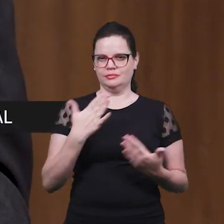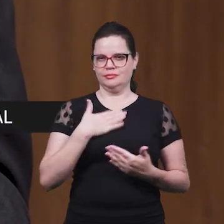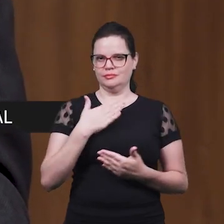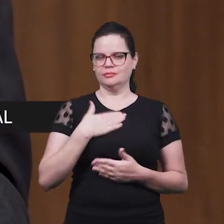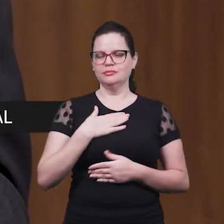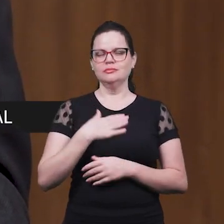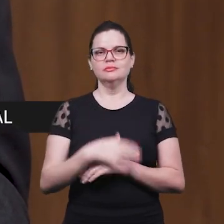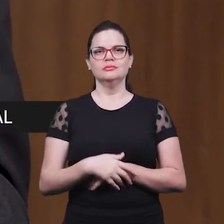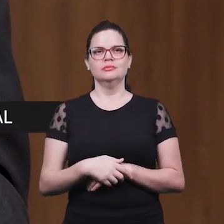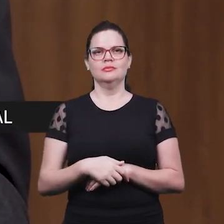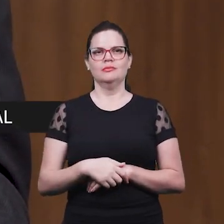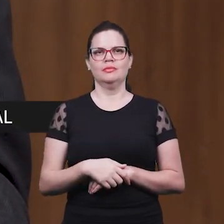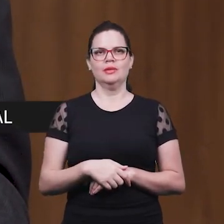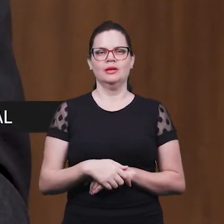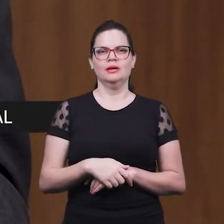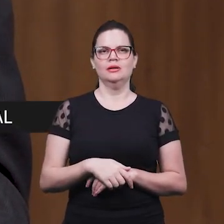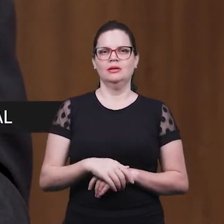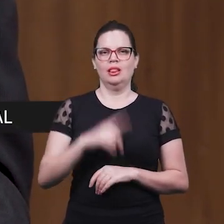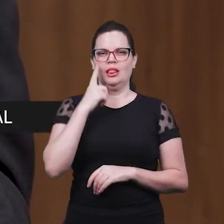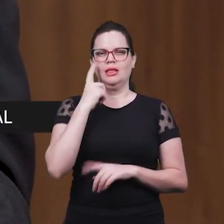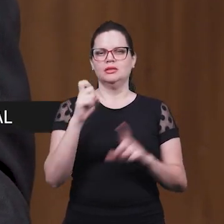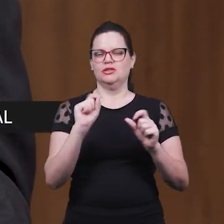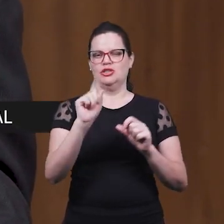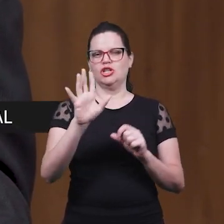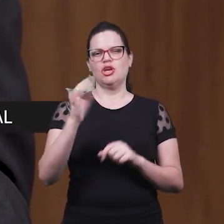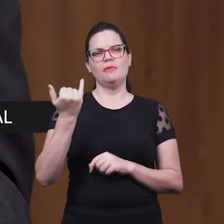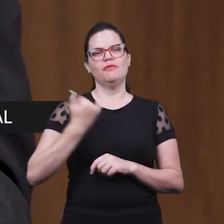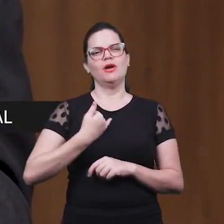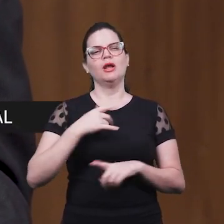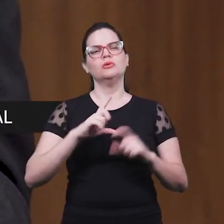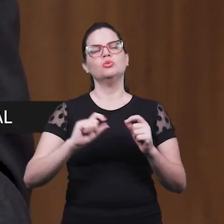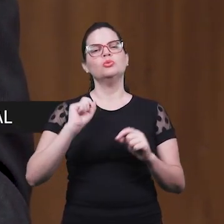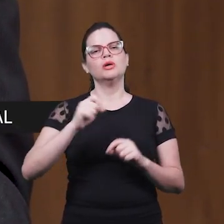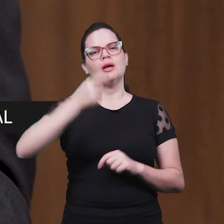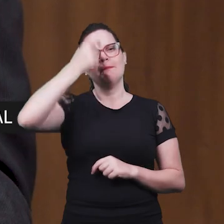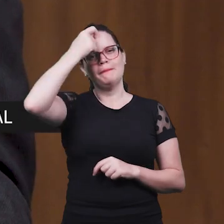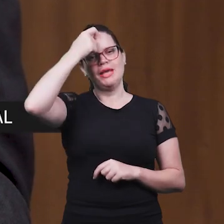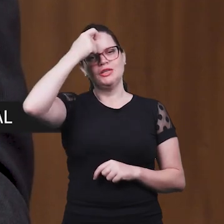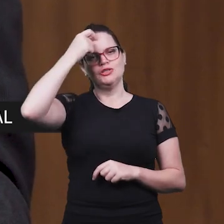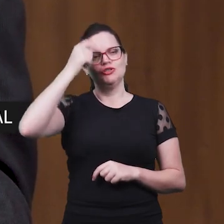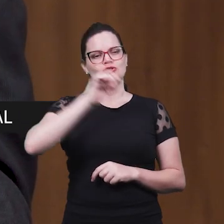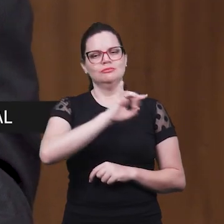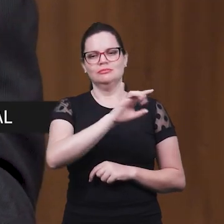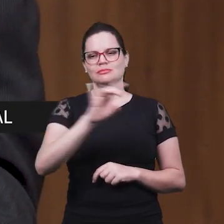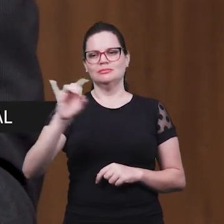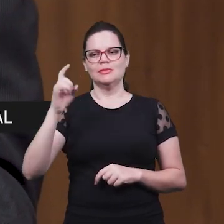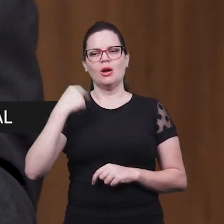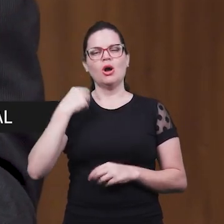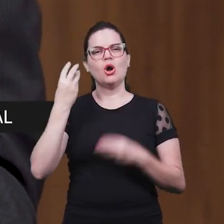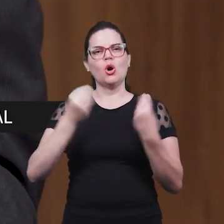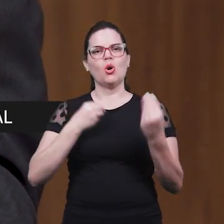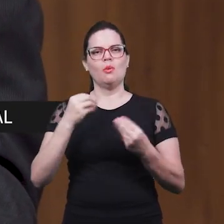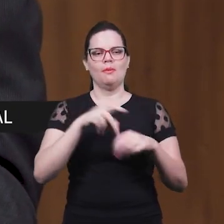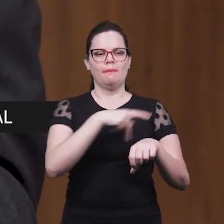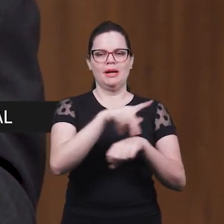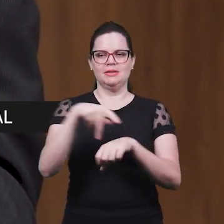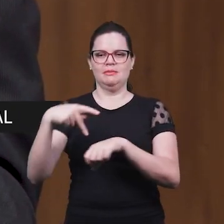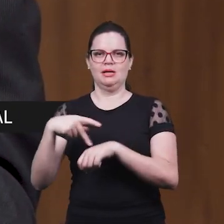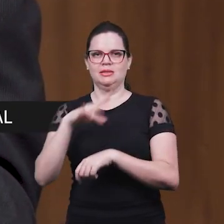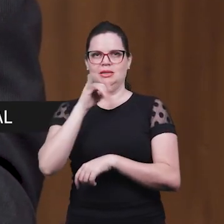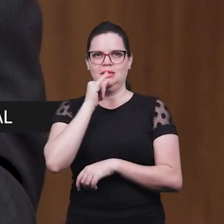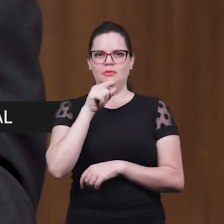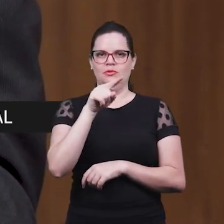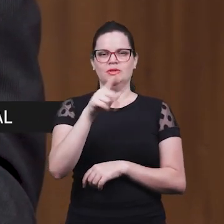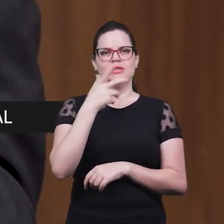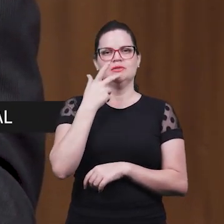off, né, a respeito do que é a mentalidade, né, de alguns países que está preparado. Quer dizer, você comentou